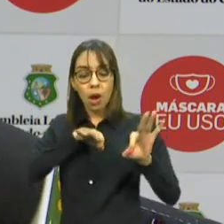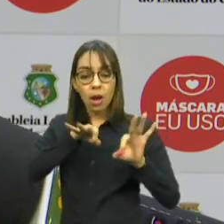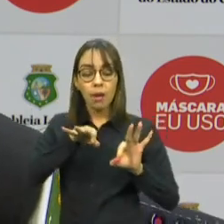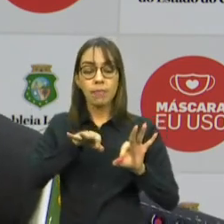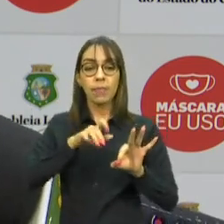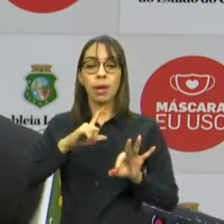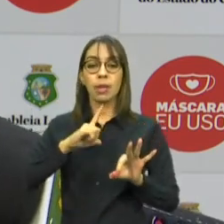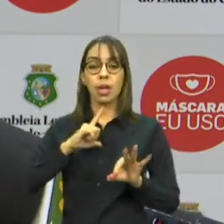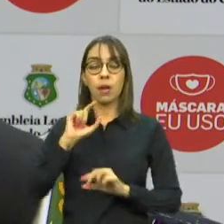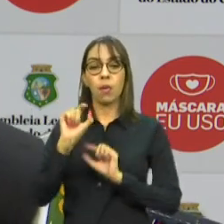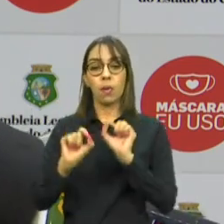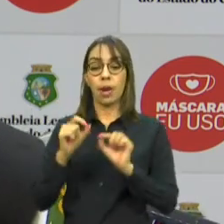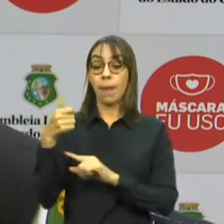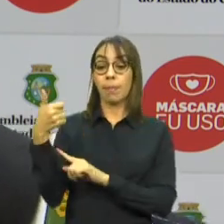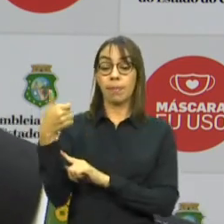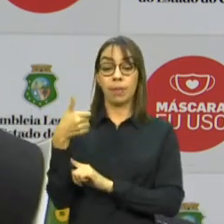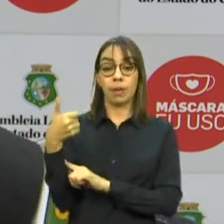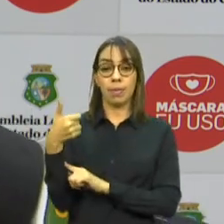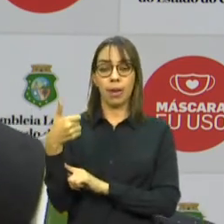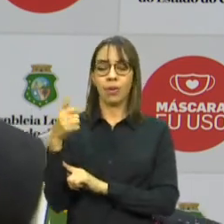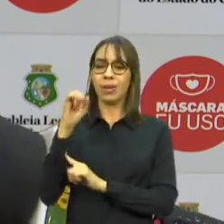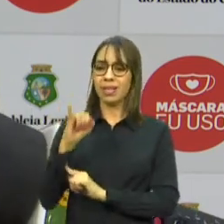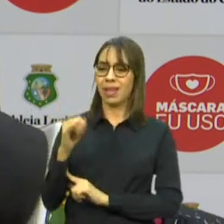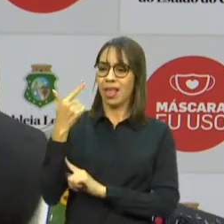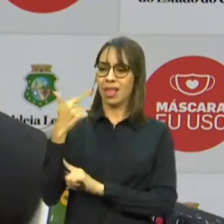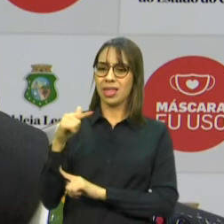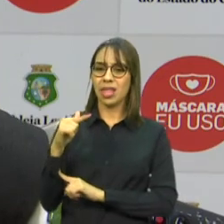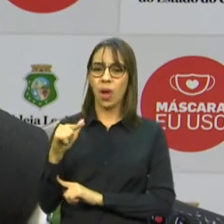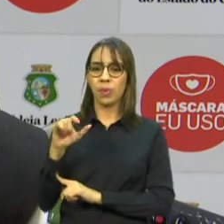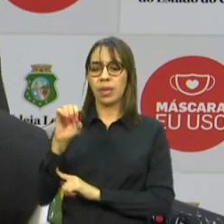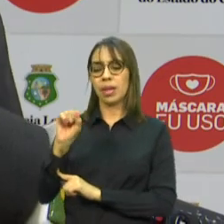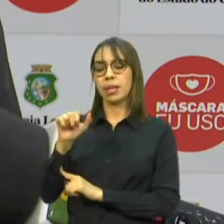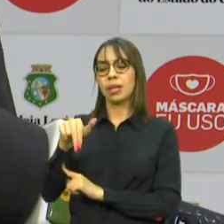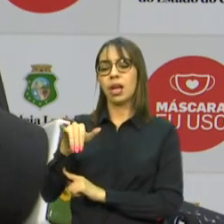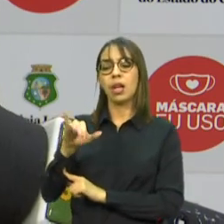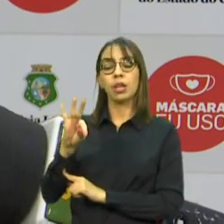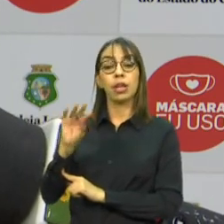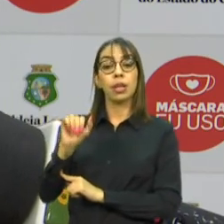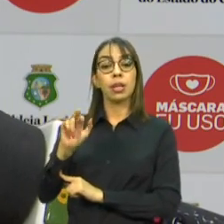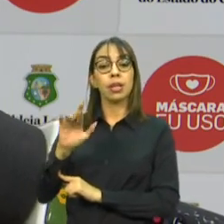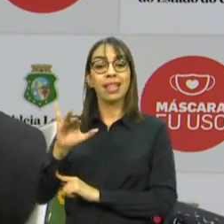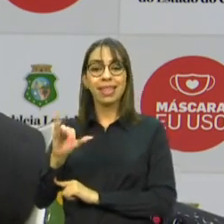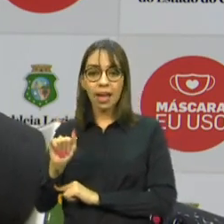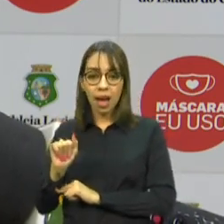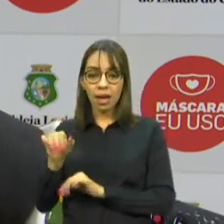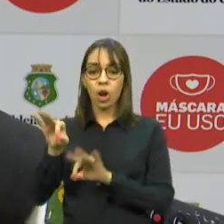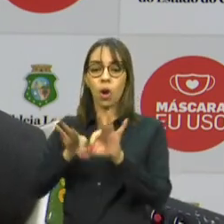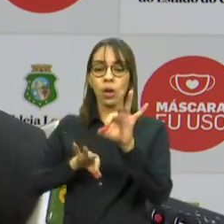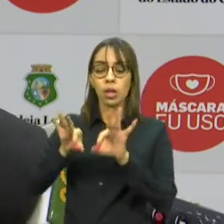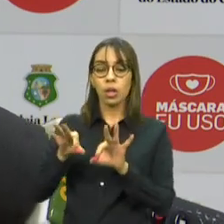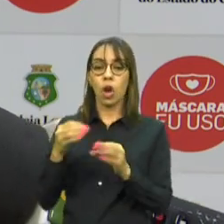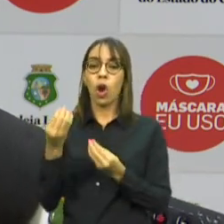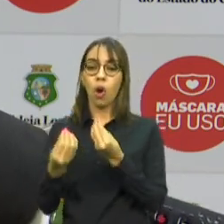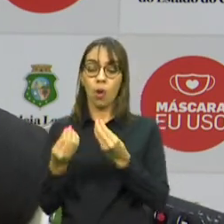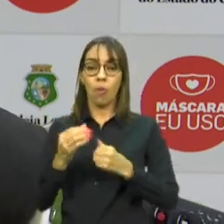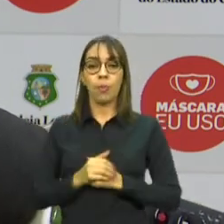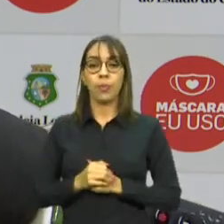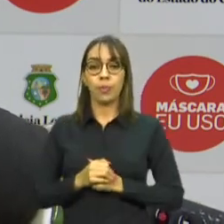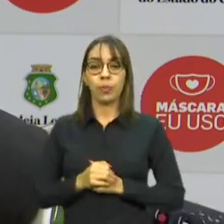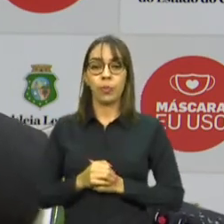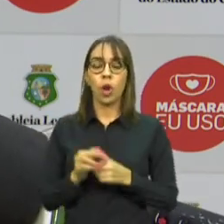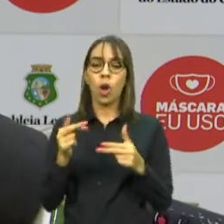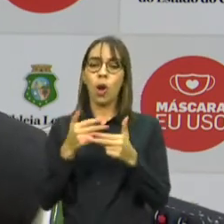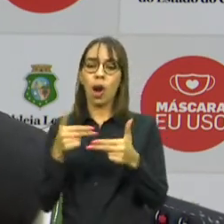primeiro, sem infraestrutura sanitária. As pessoas têm direito a esgotamento